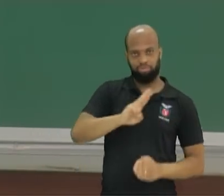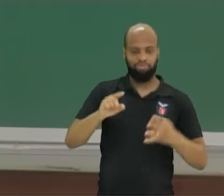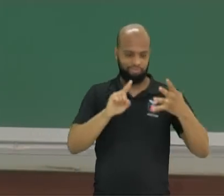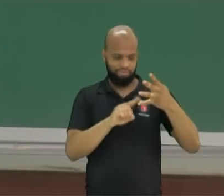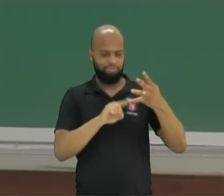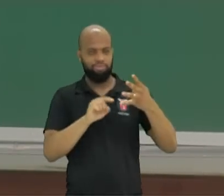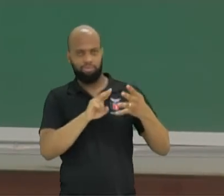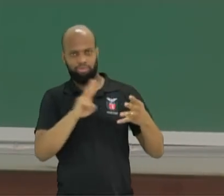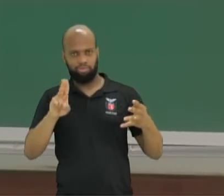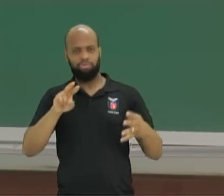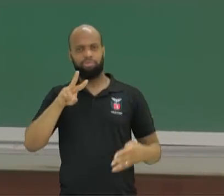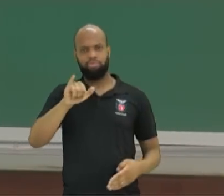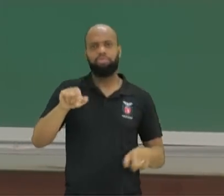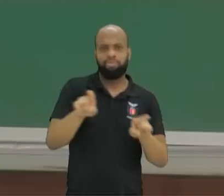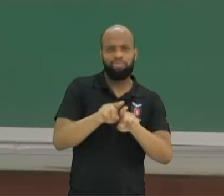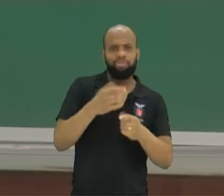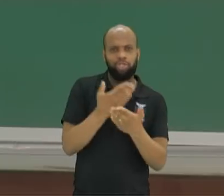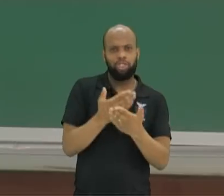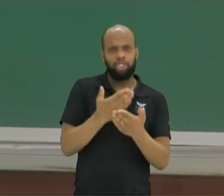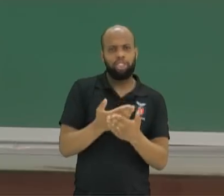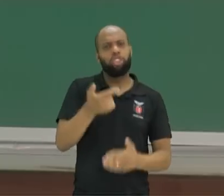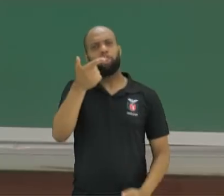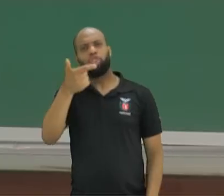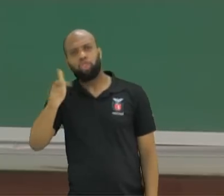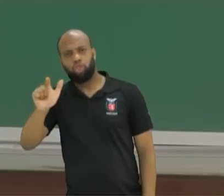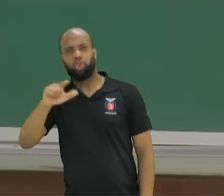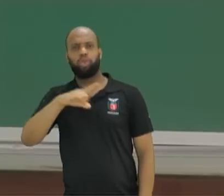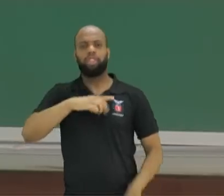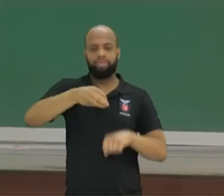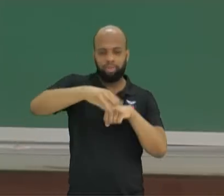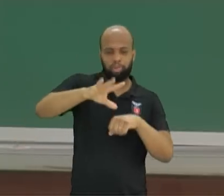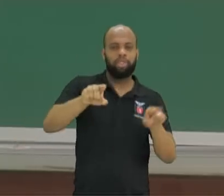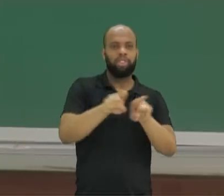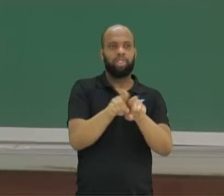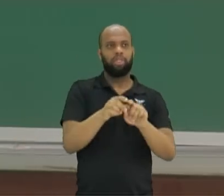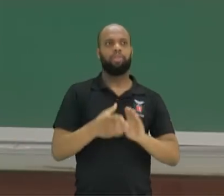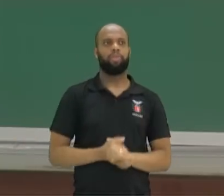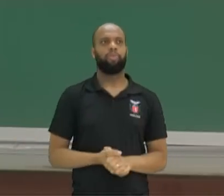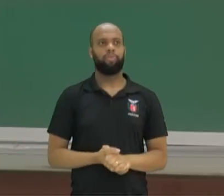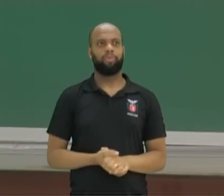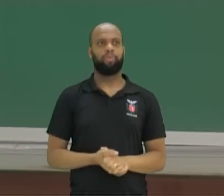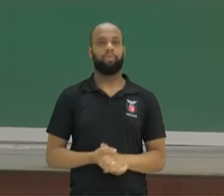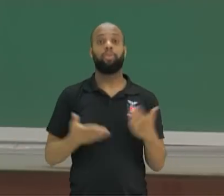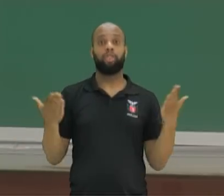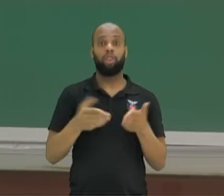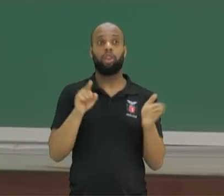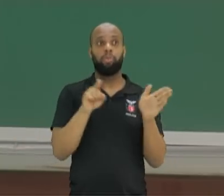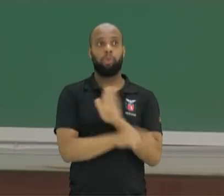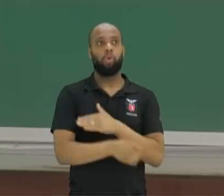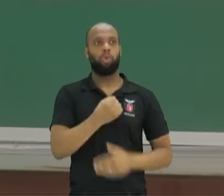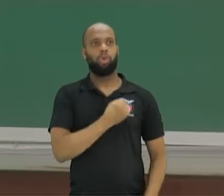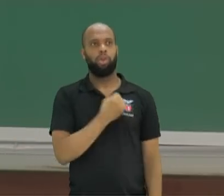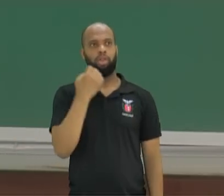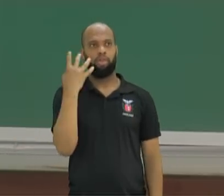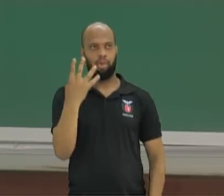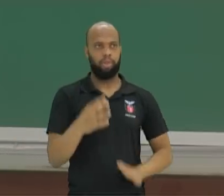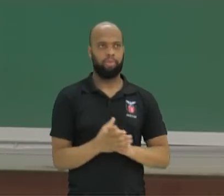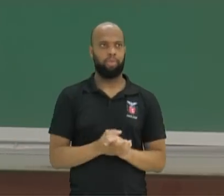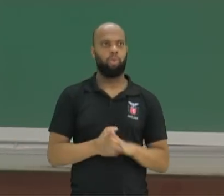mais para frente, ainda nós vamos ver esse passo de novo, vou dar uma dica para vocês, tá bom? Nosso quarto exercício,